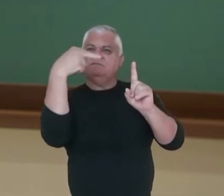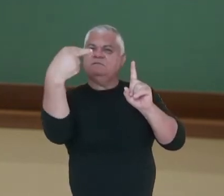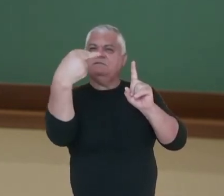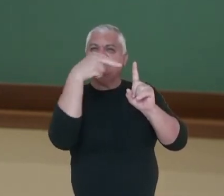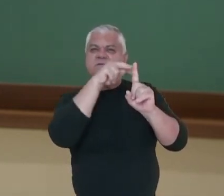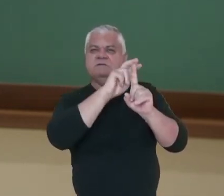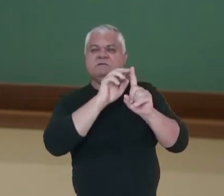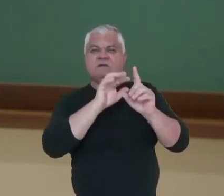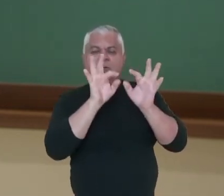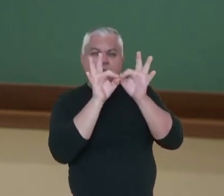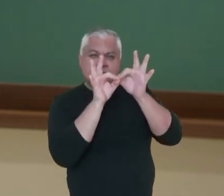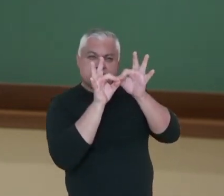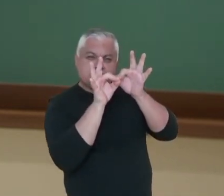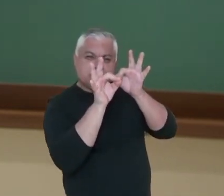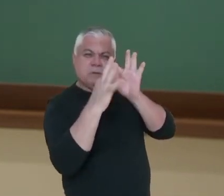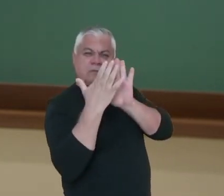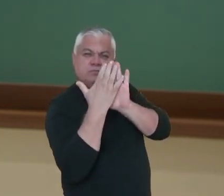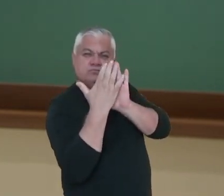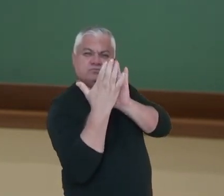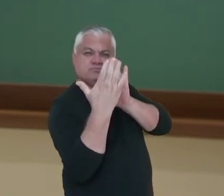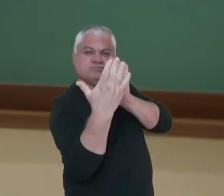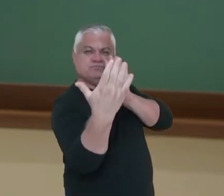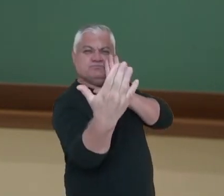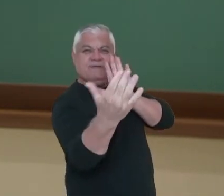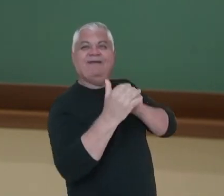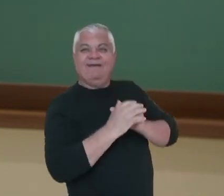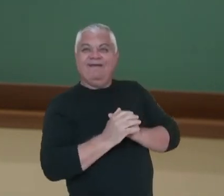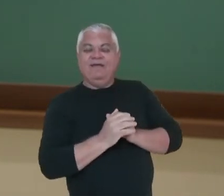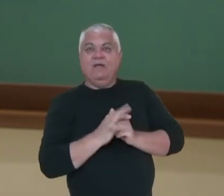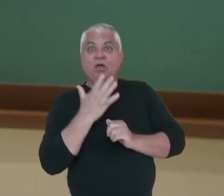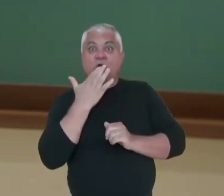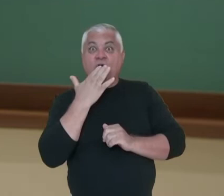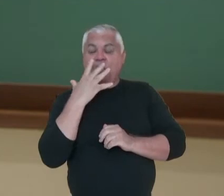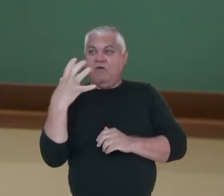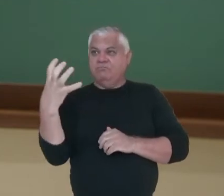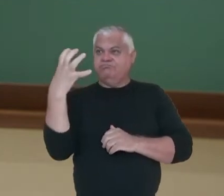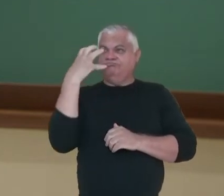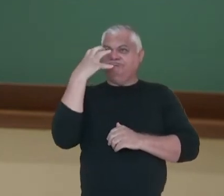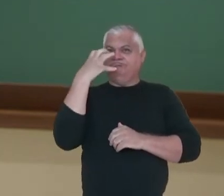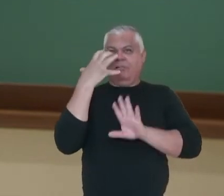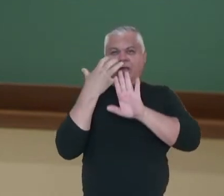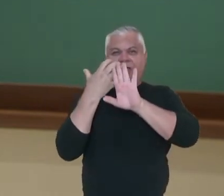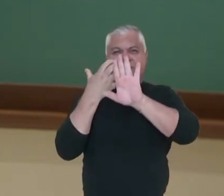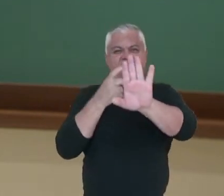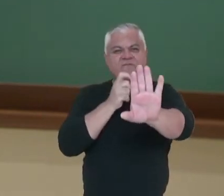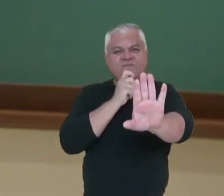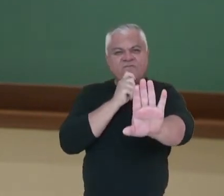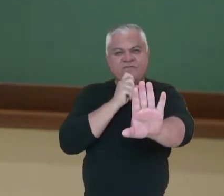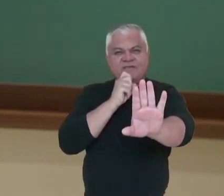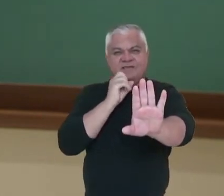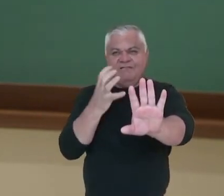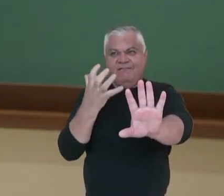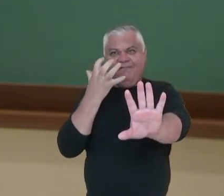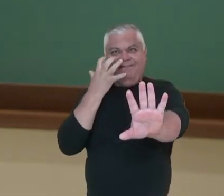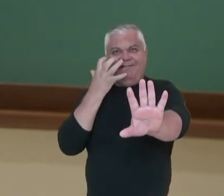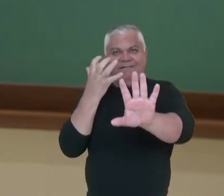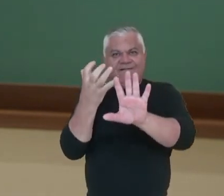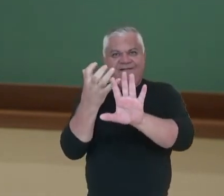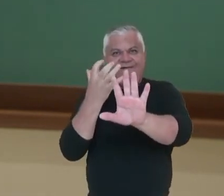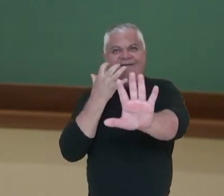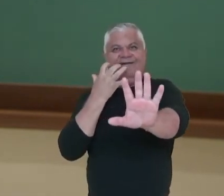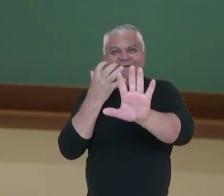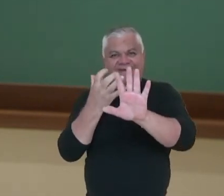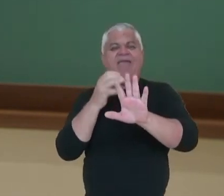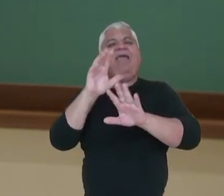Perspectiva, profundidade, eles vão utilizar cor quente na parte da frente, cor fria na finalização para poder dar esse distanciamento. É